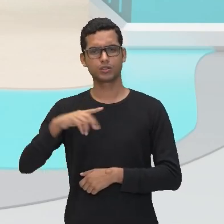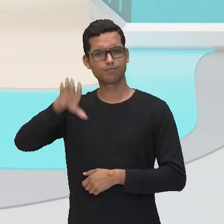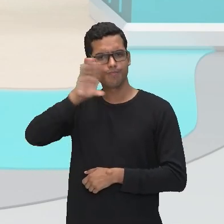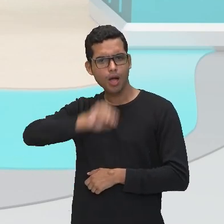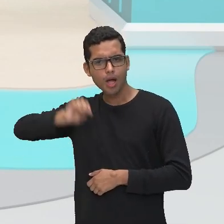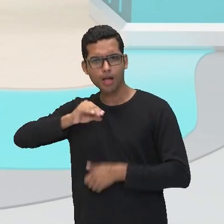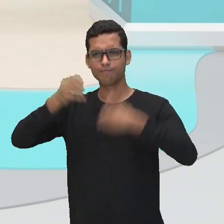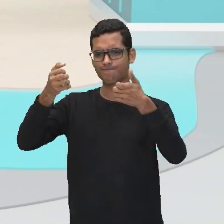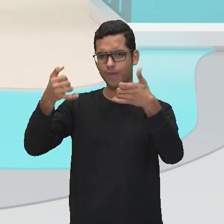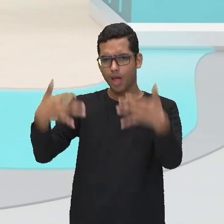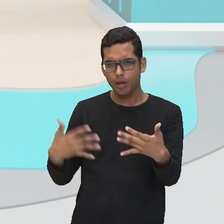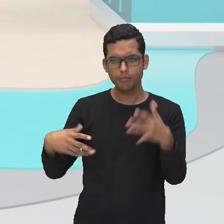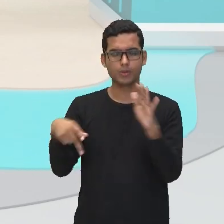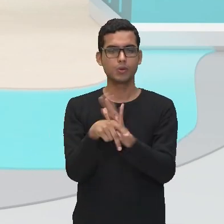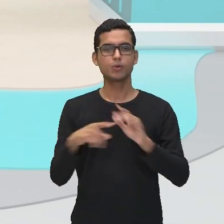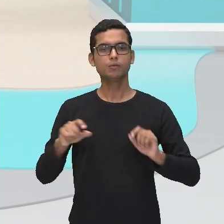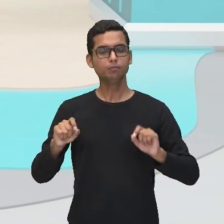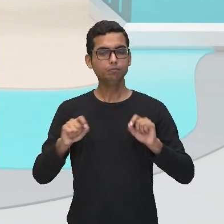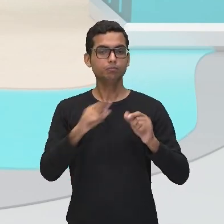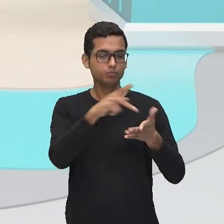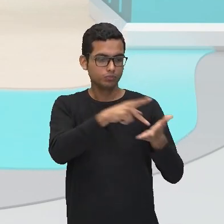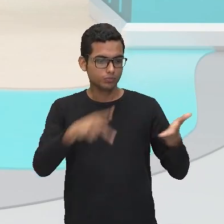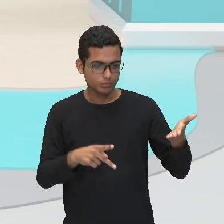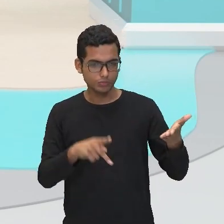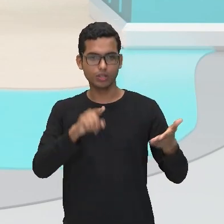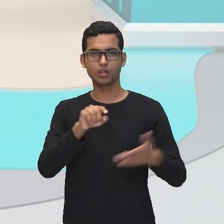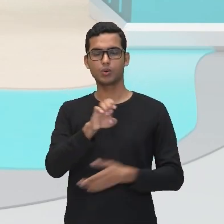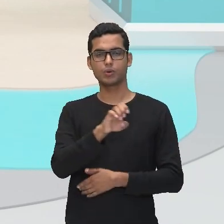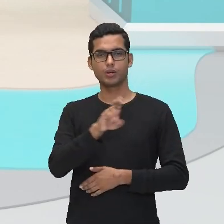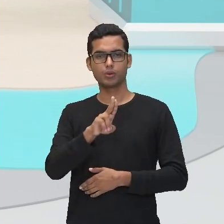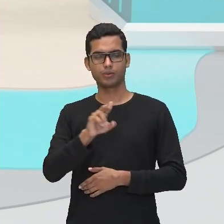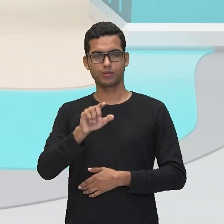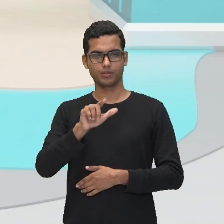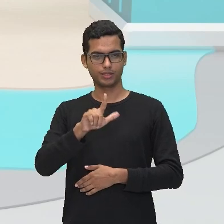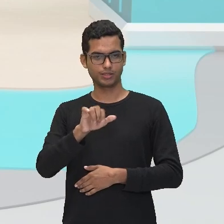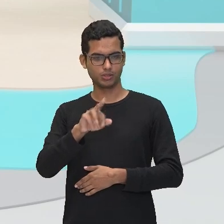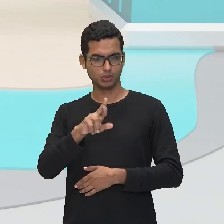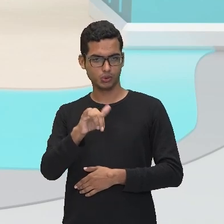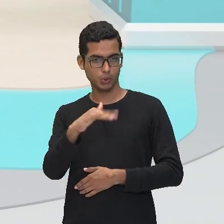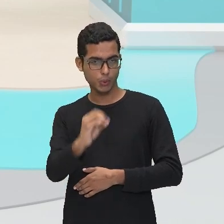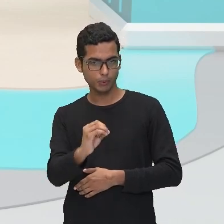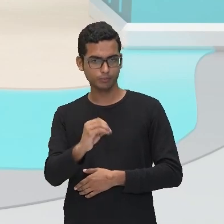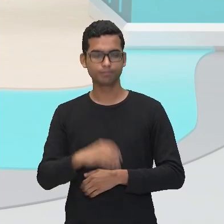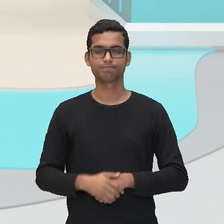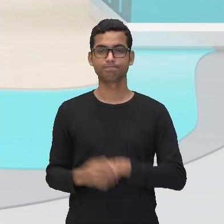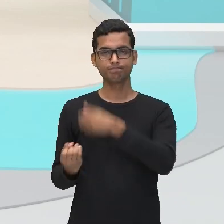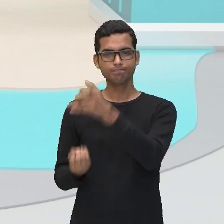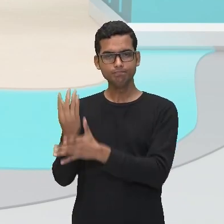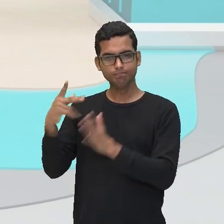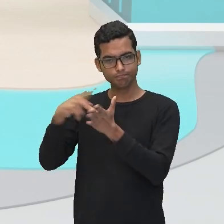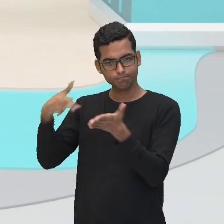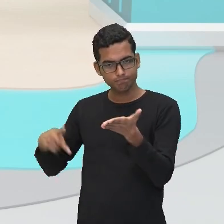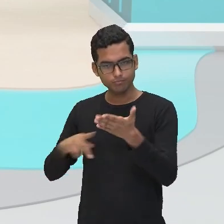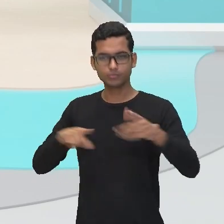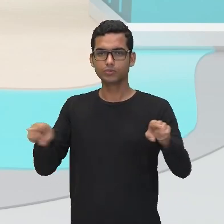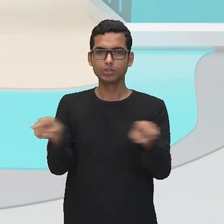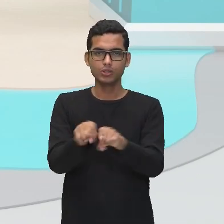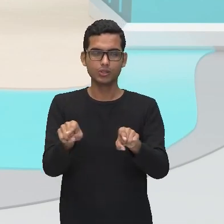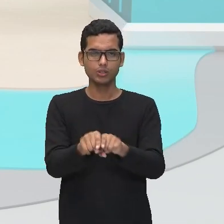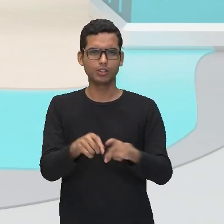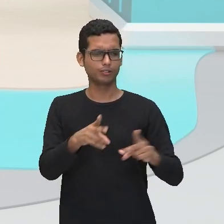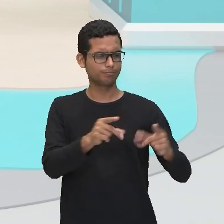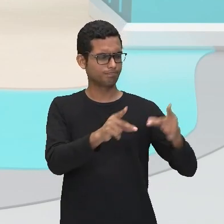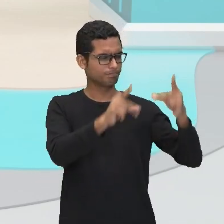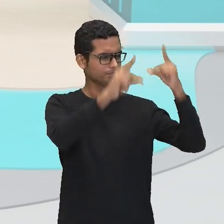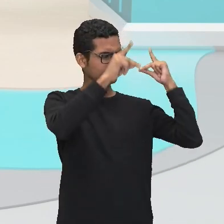no poema, é chamado de eu lírico. Então, você aprendeu coisas importantes aqui, né? A origem dos poemas está lá, nos tempos